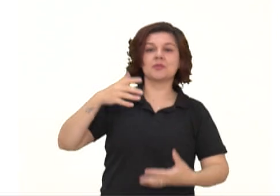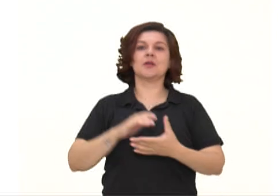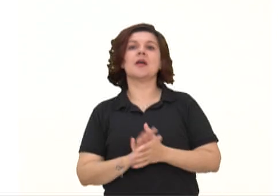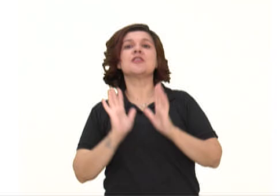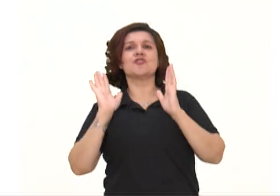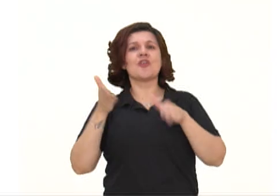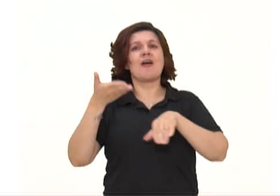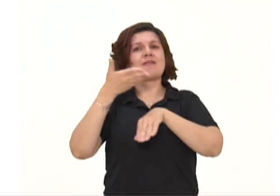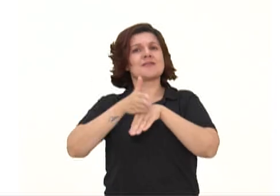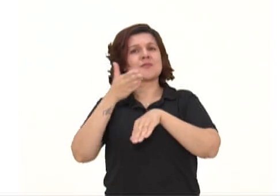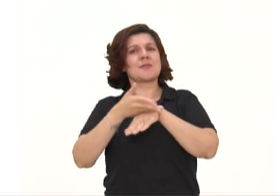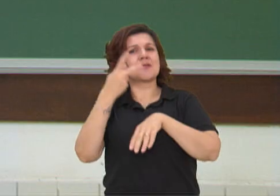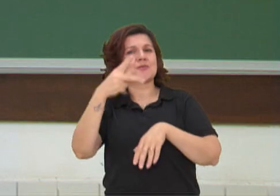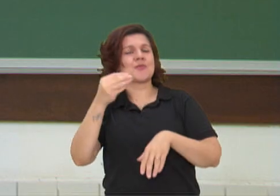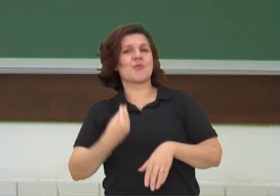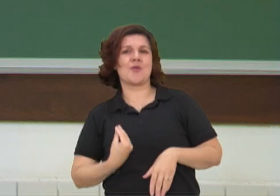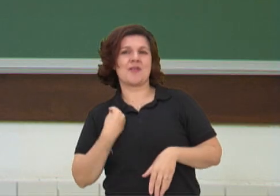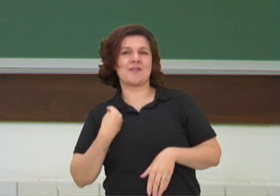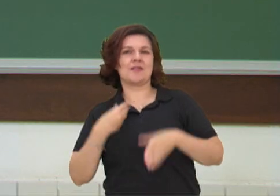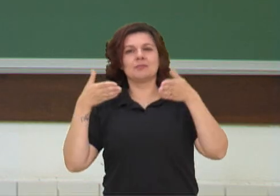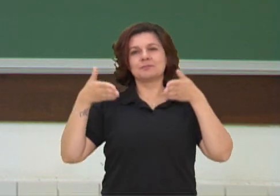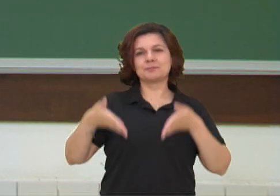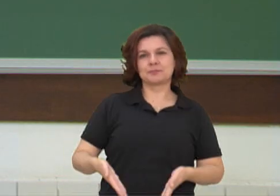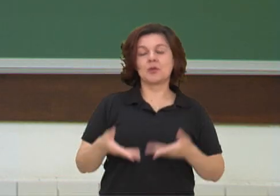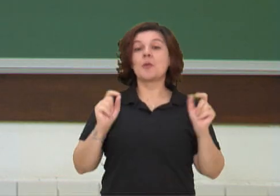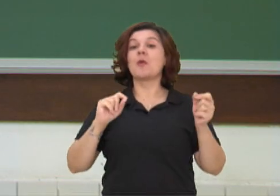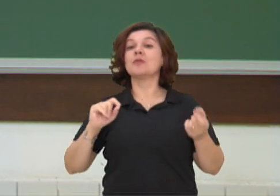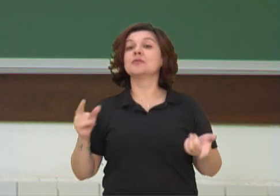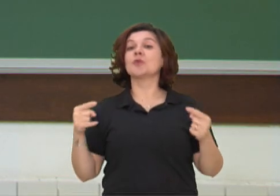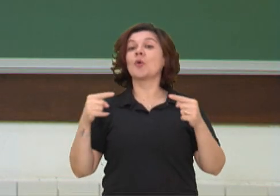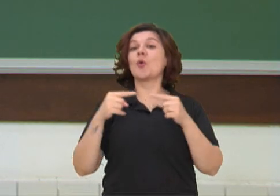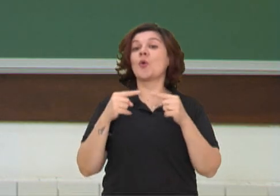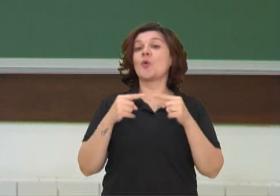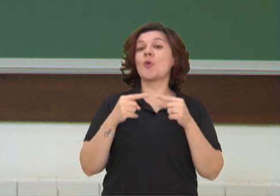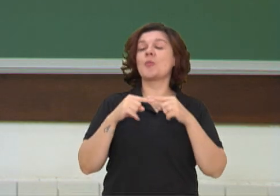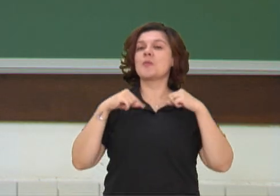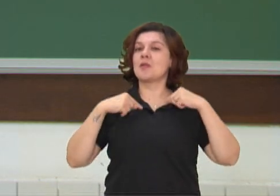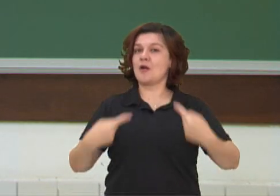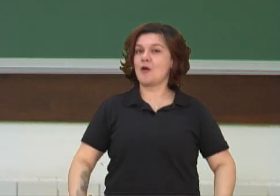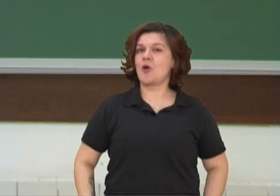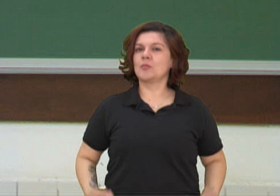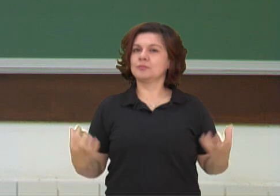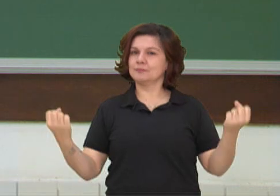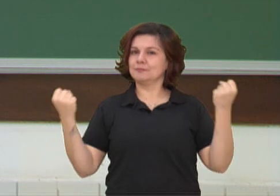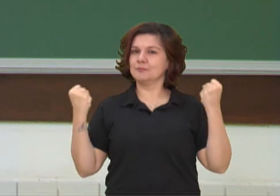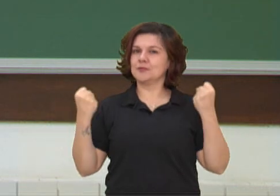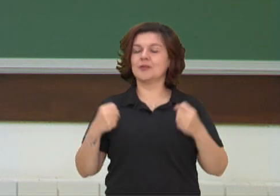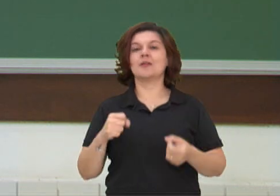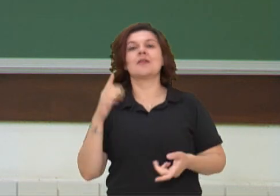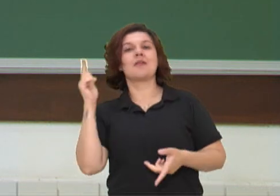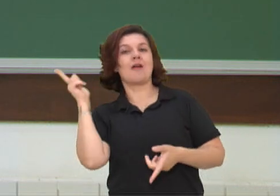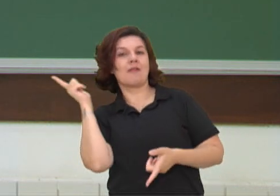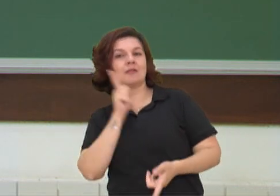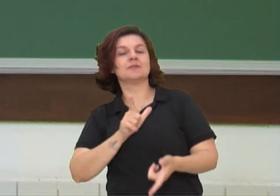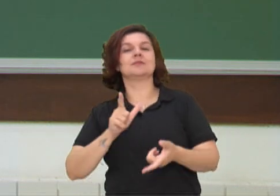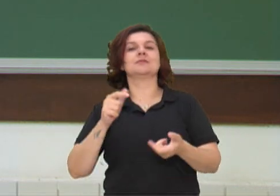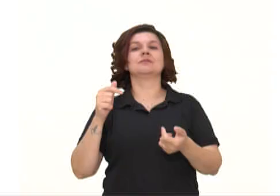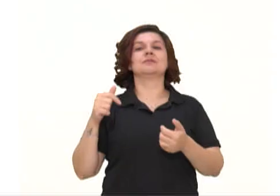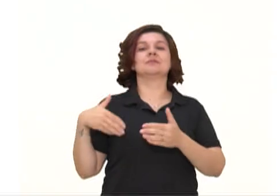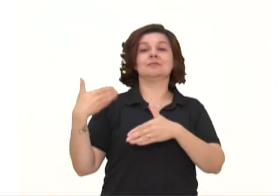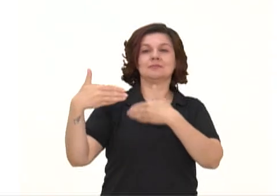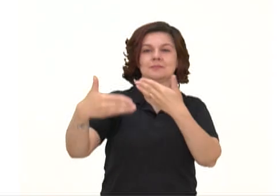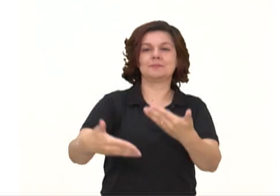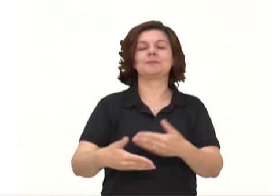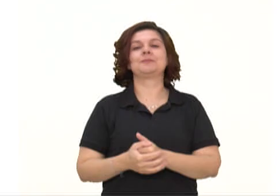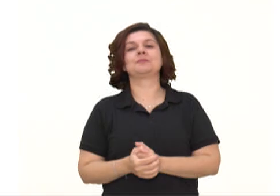na vivência de vocês aí, que podem ser relacionados aí com um corpo forte, um corpo que aguente ali uma atividade física ali por um longo período.